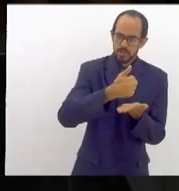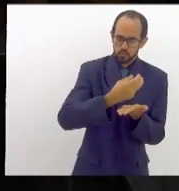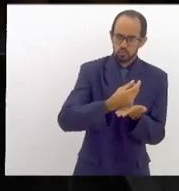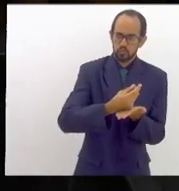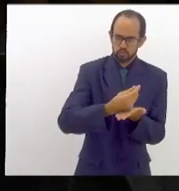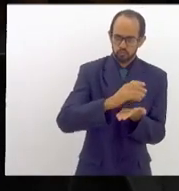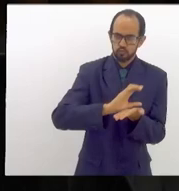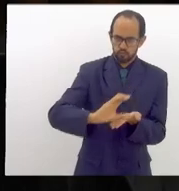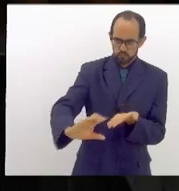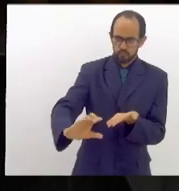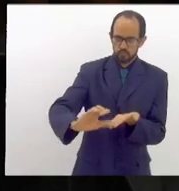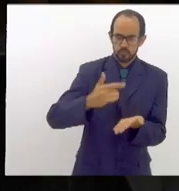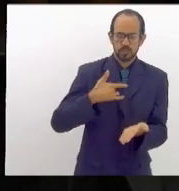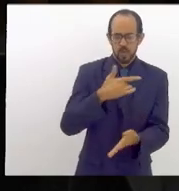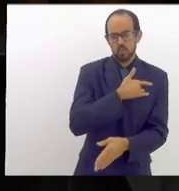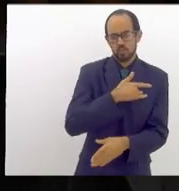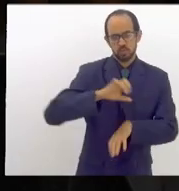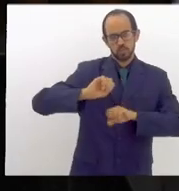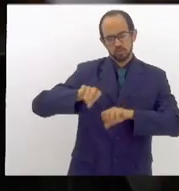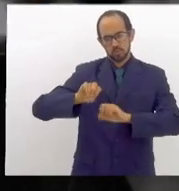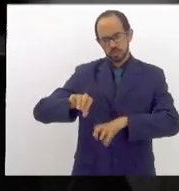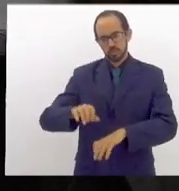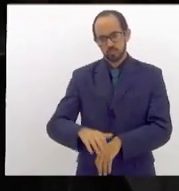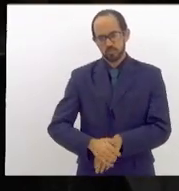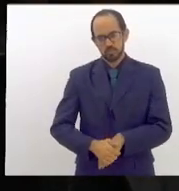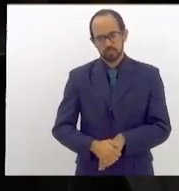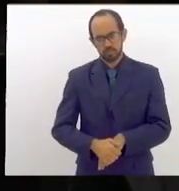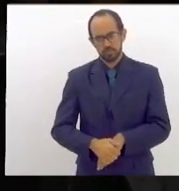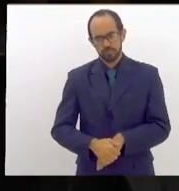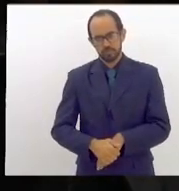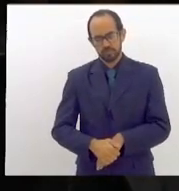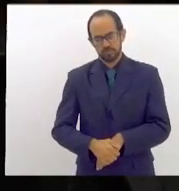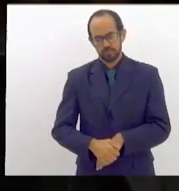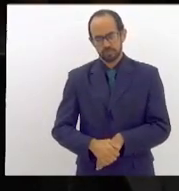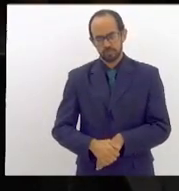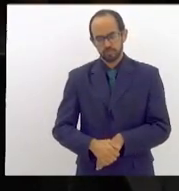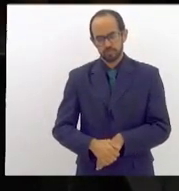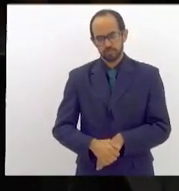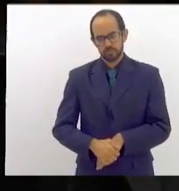em saúde e educação nesse caso